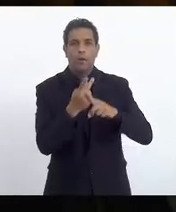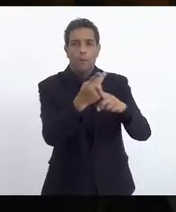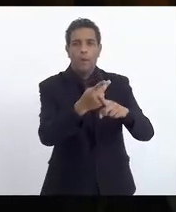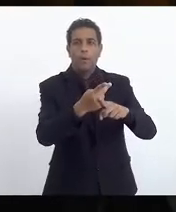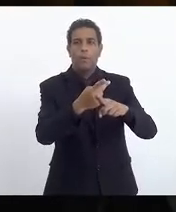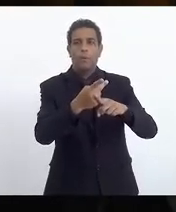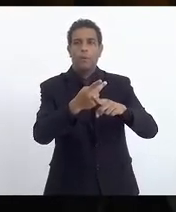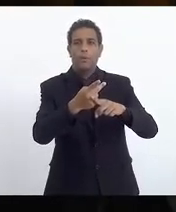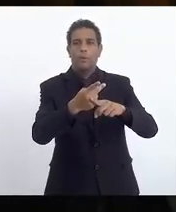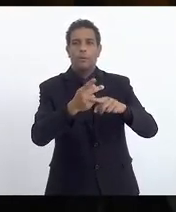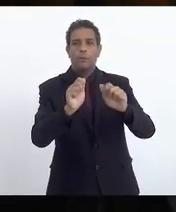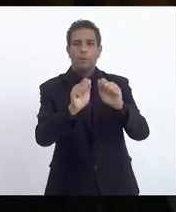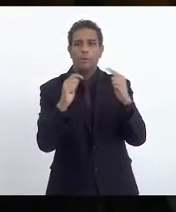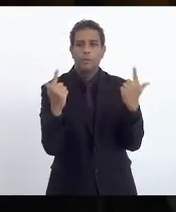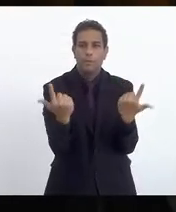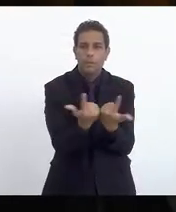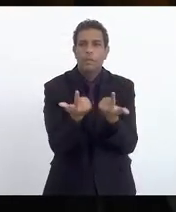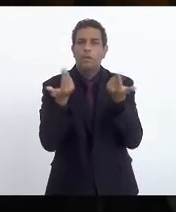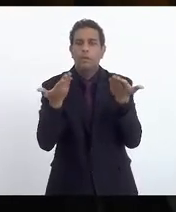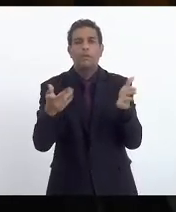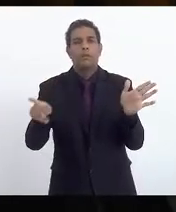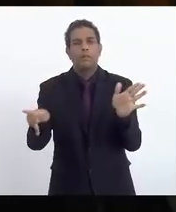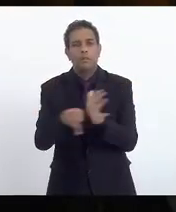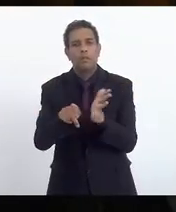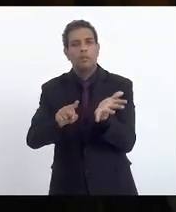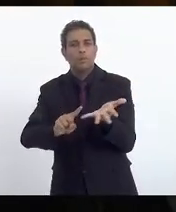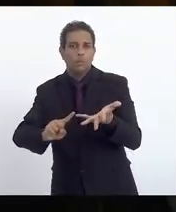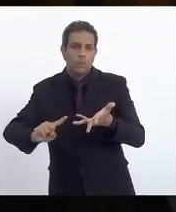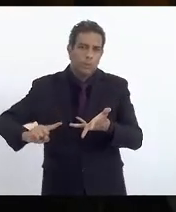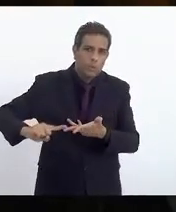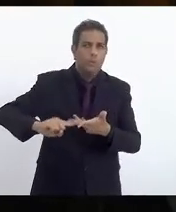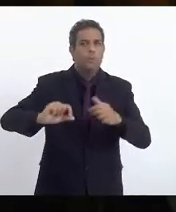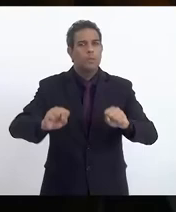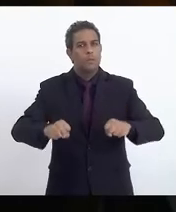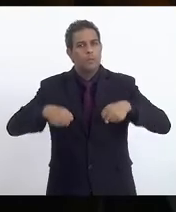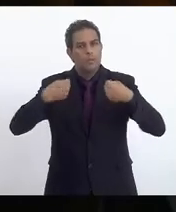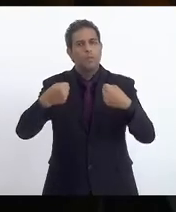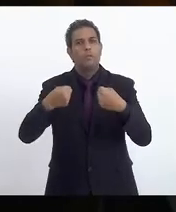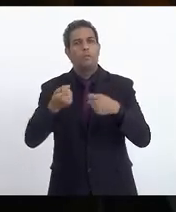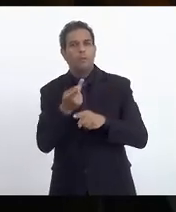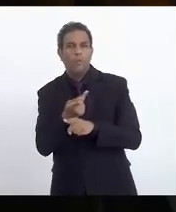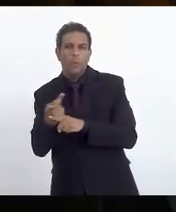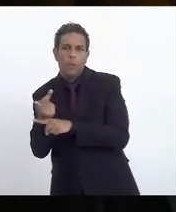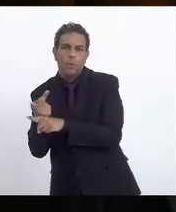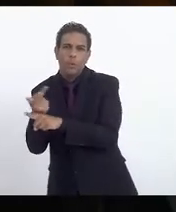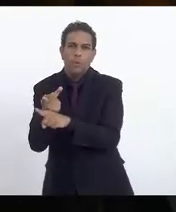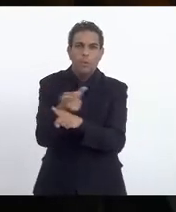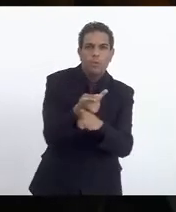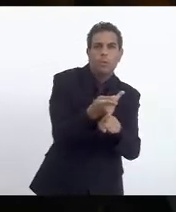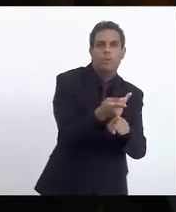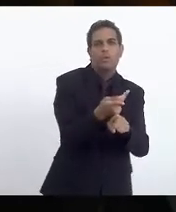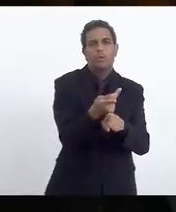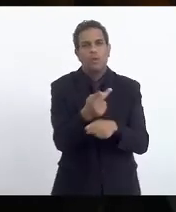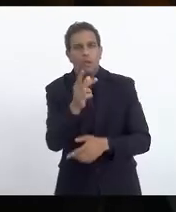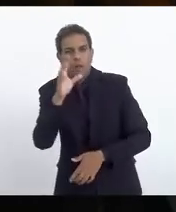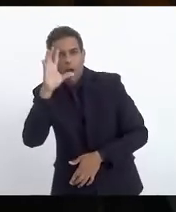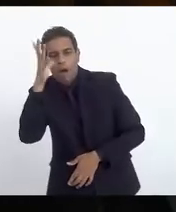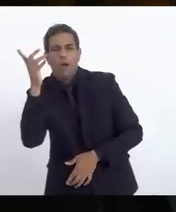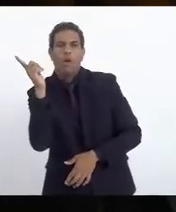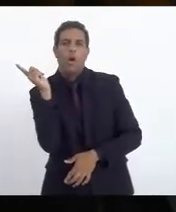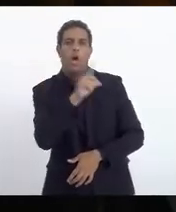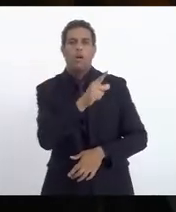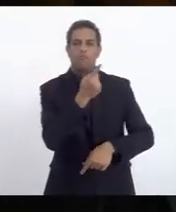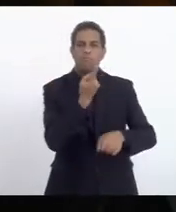alerj procurador-geral Sérgio Pimentel procurador Rodrigo Lopes foram incansáveis na busca de uma solução emergencial